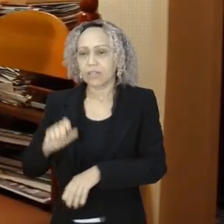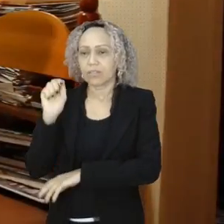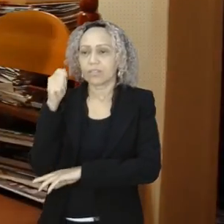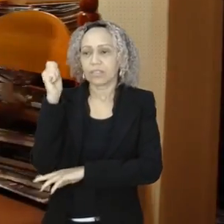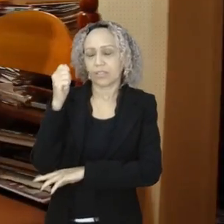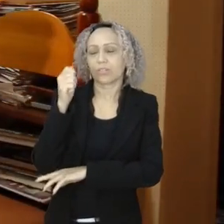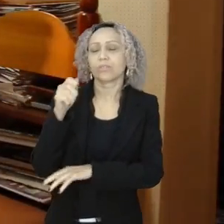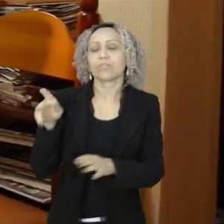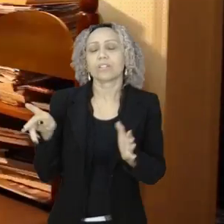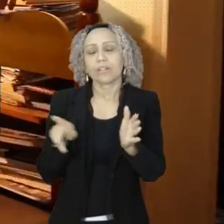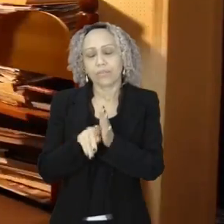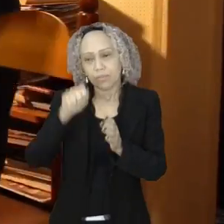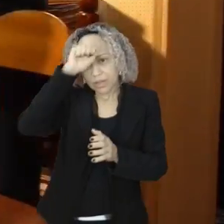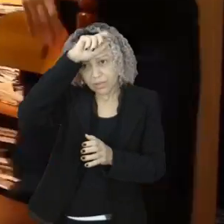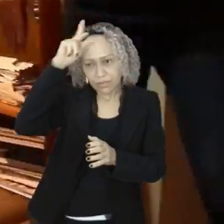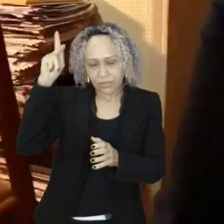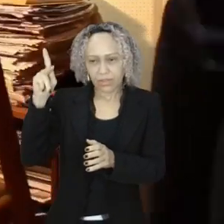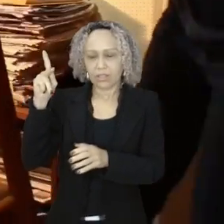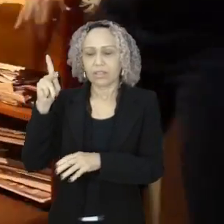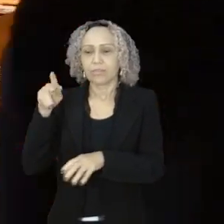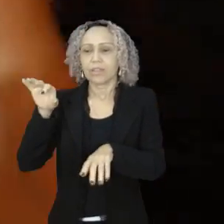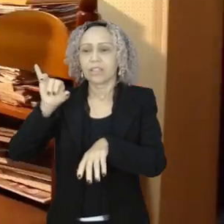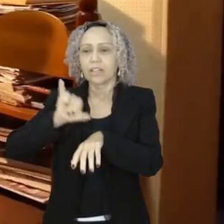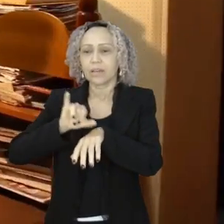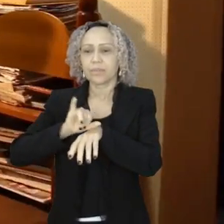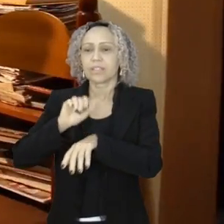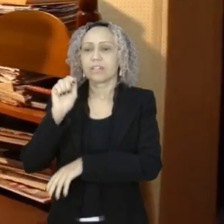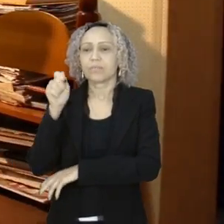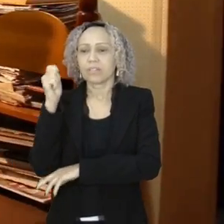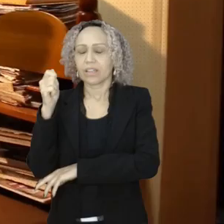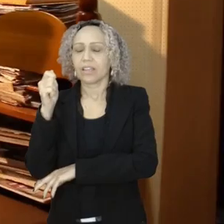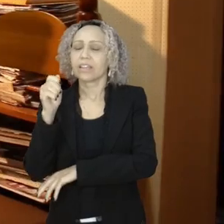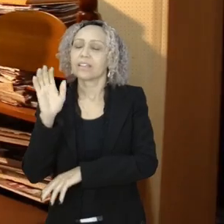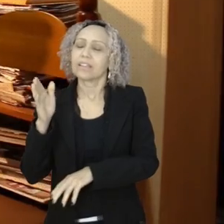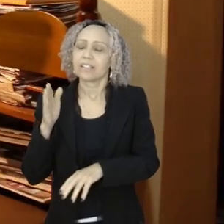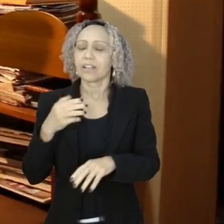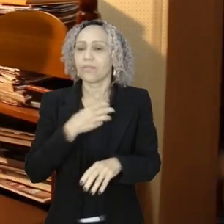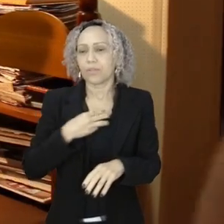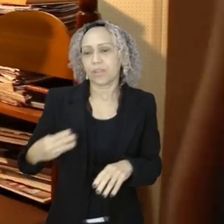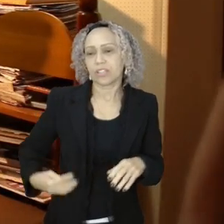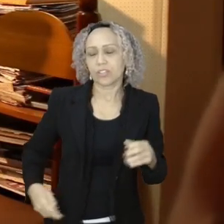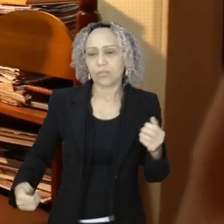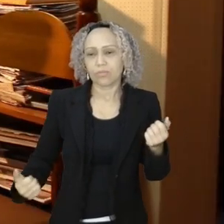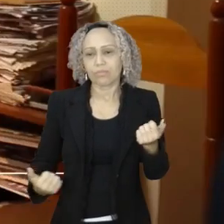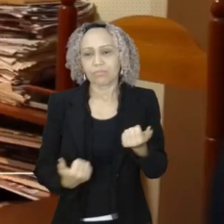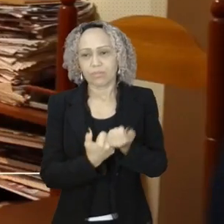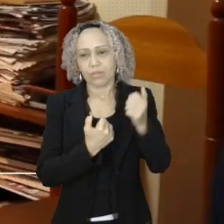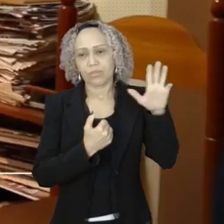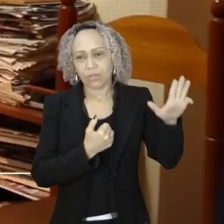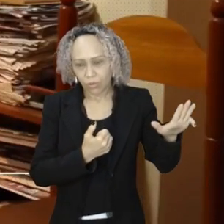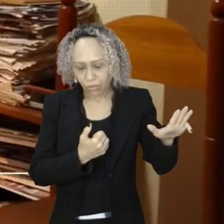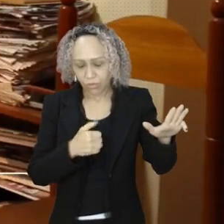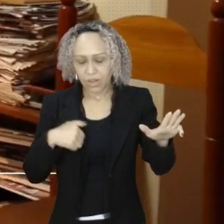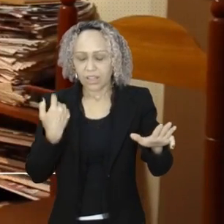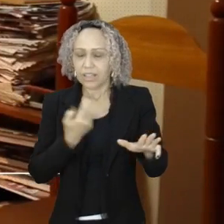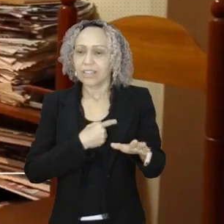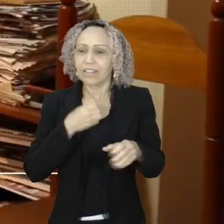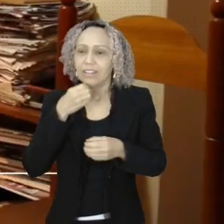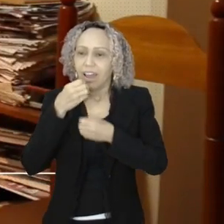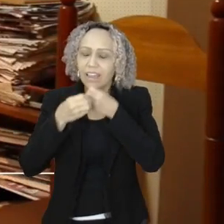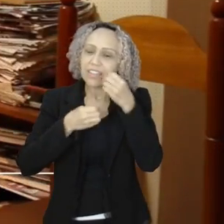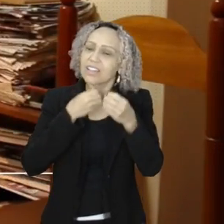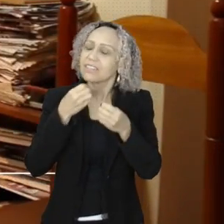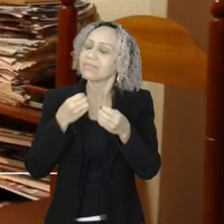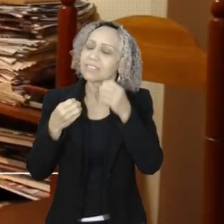governo Lula. E sim, a gente está muito feliz de colocar no mundo essa entrevista muito maravilhosa que a gente fez com o nosso grande galo